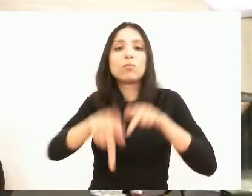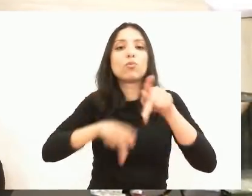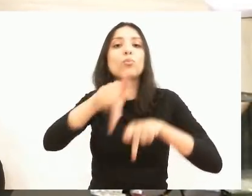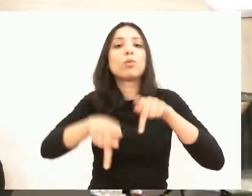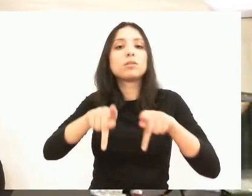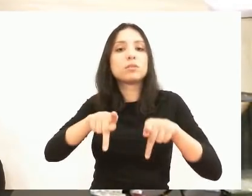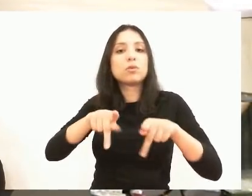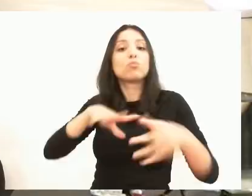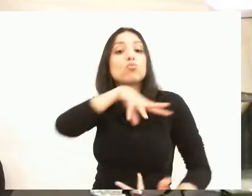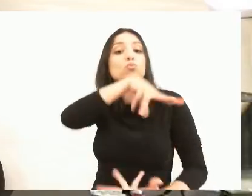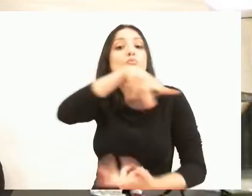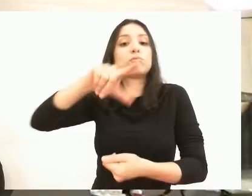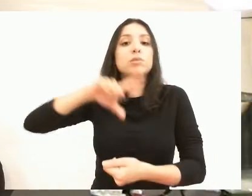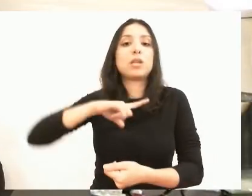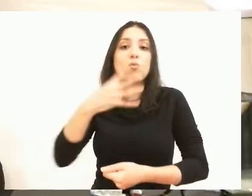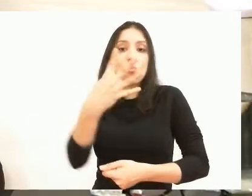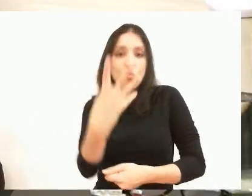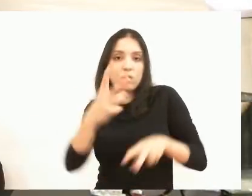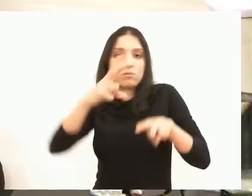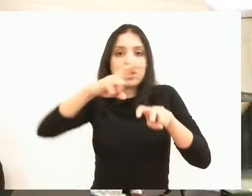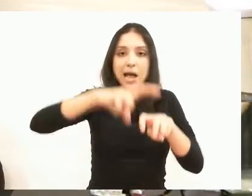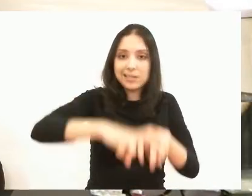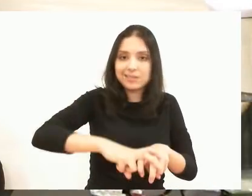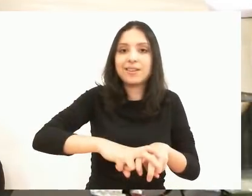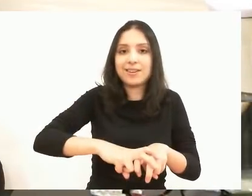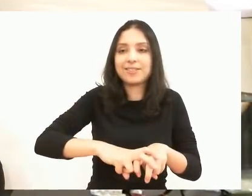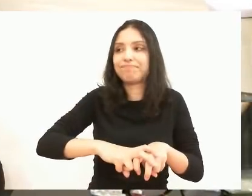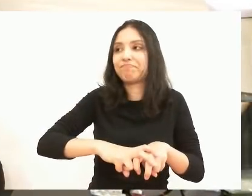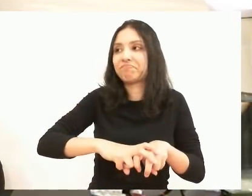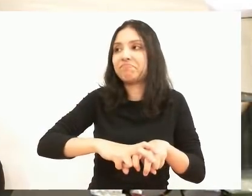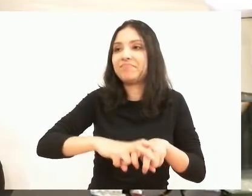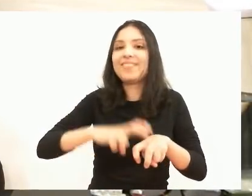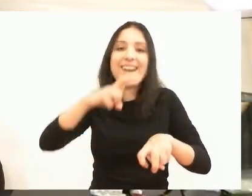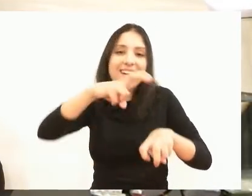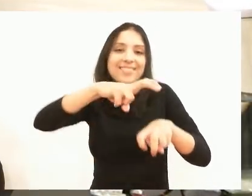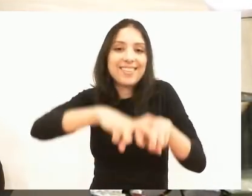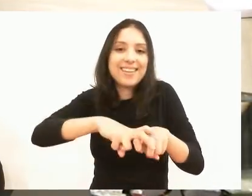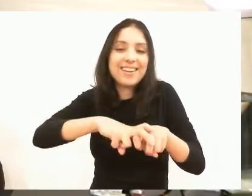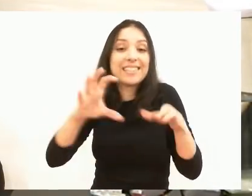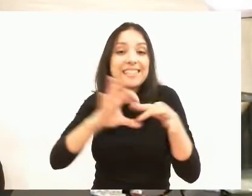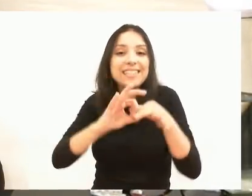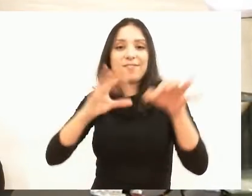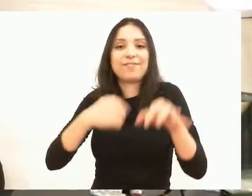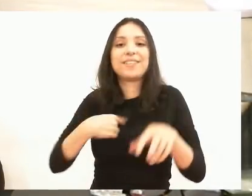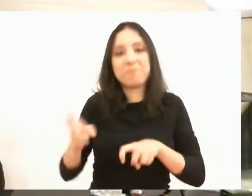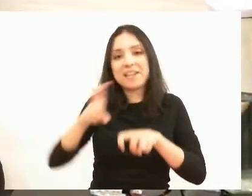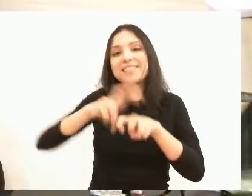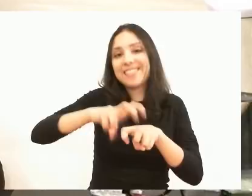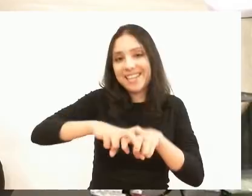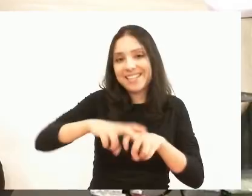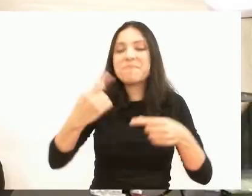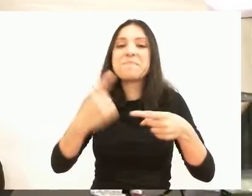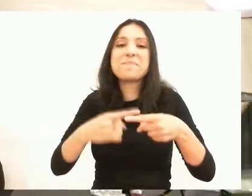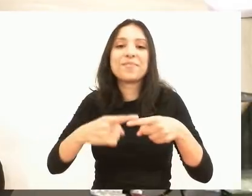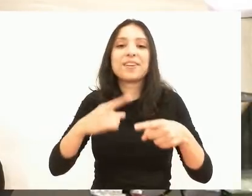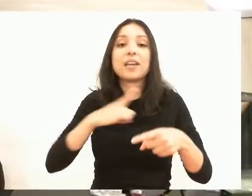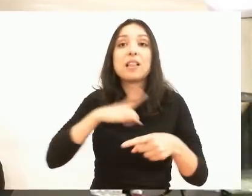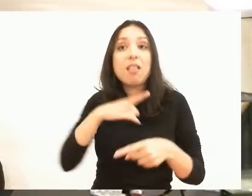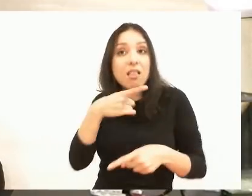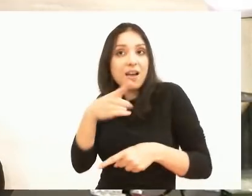quatro cadeiras disponíveis esse estudo foi lá em 2002 hoje em 2018 a gente tem muito mais